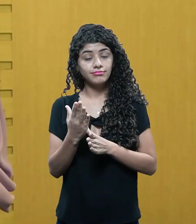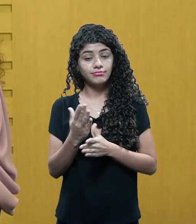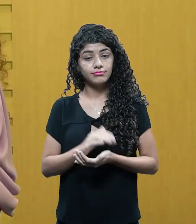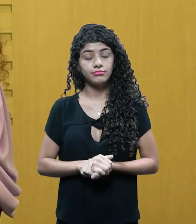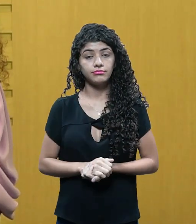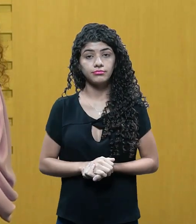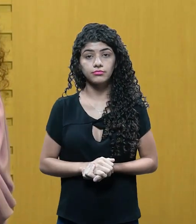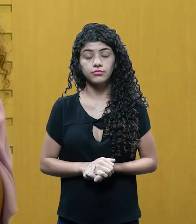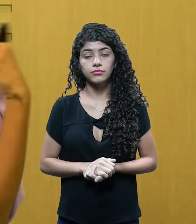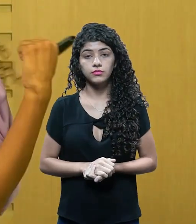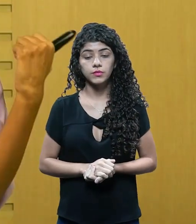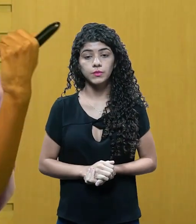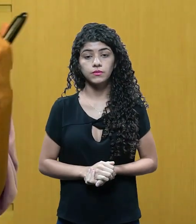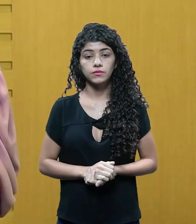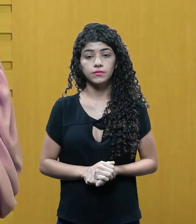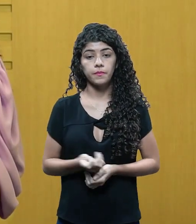certa forma,